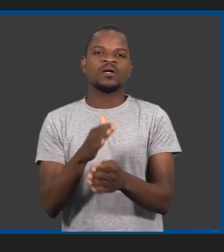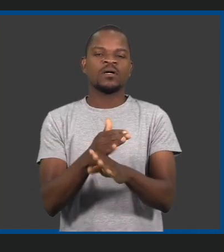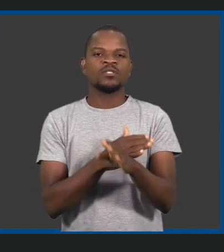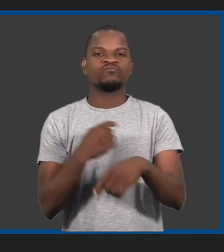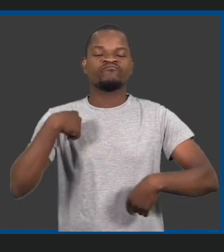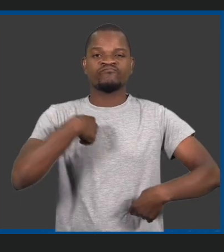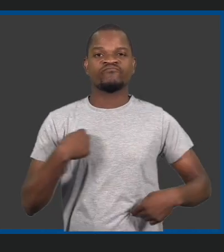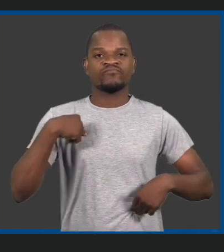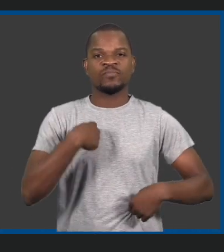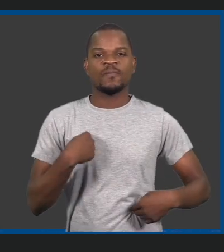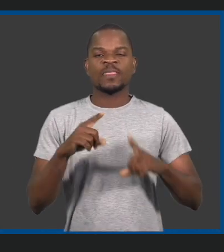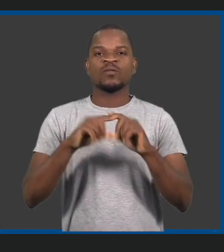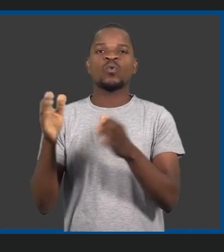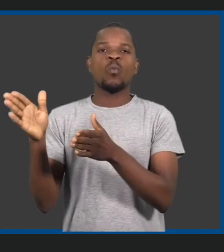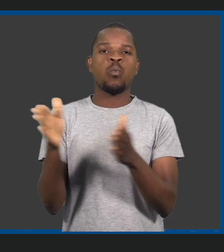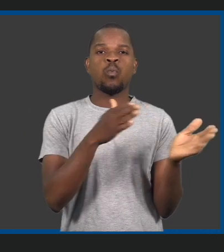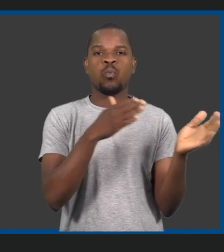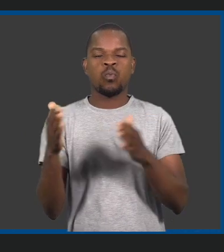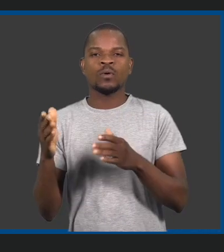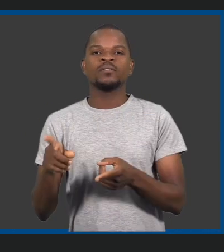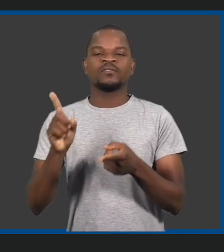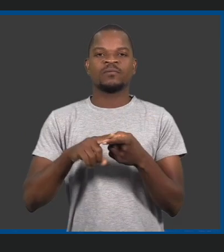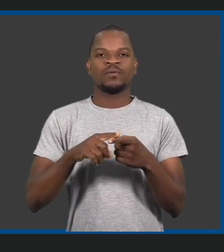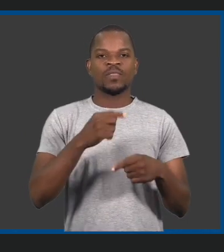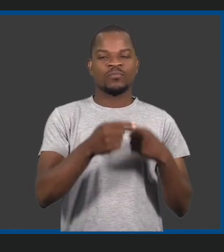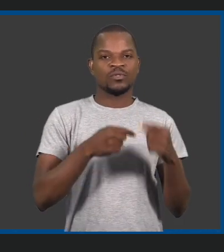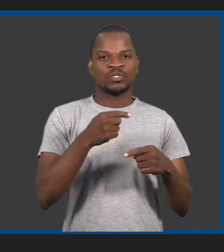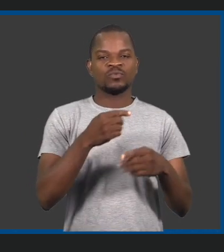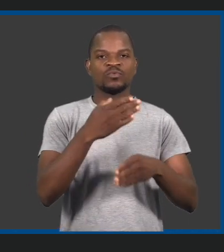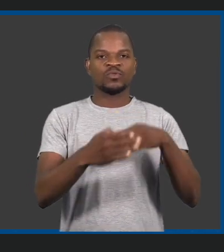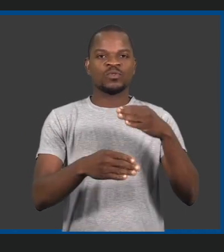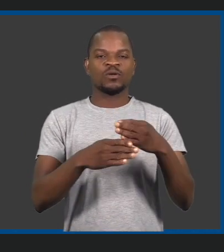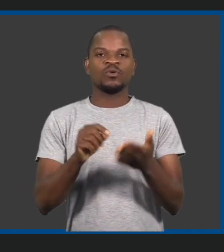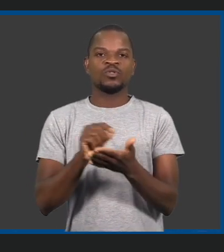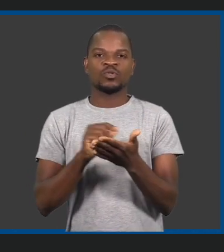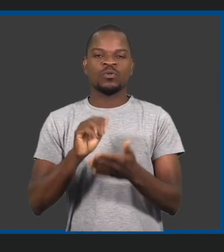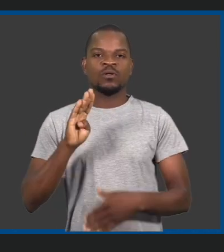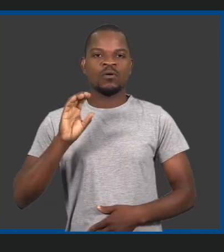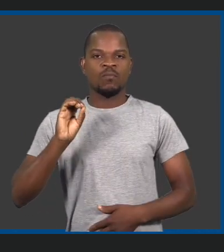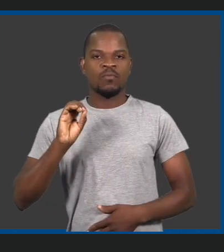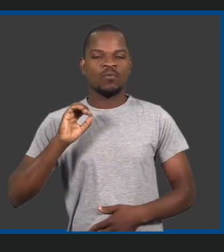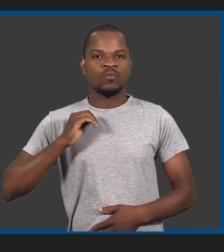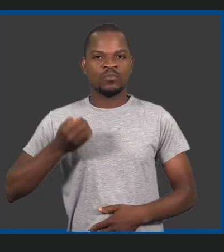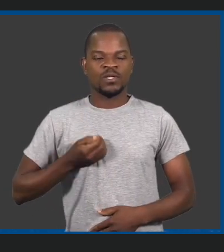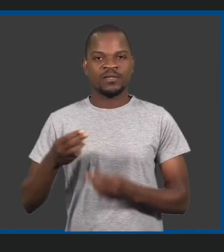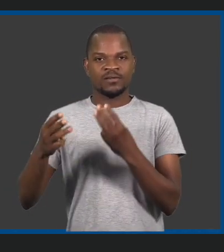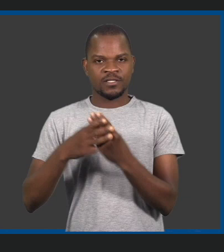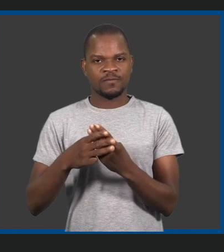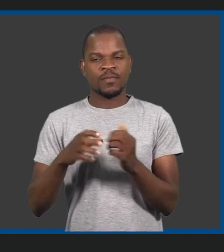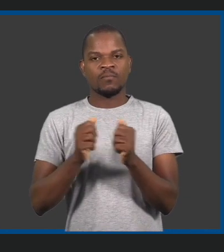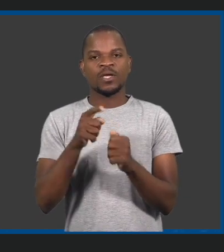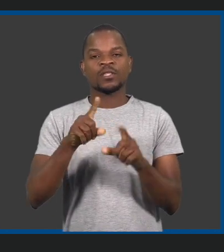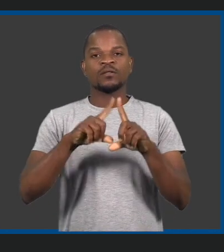CID, concretamente das zonas afetadas pelo ciclone IDAI, também do projeto da construção da escola primária completa de